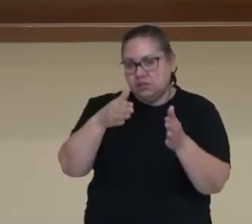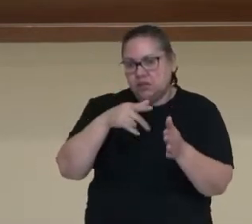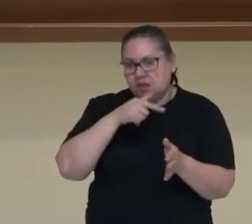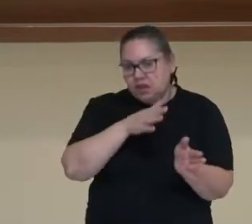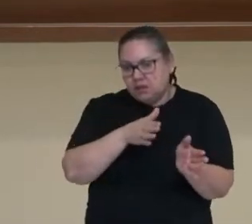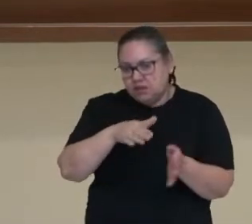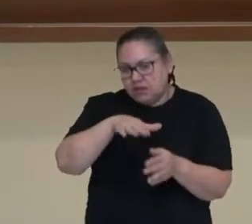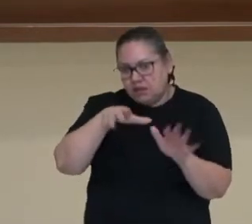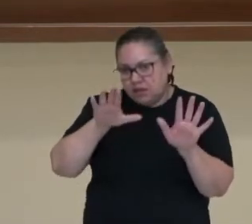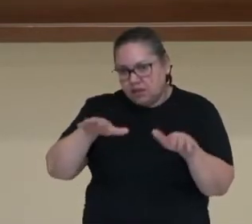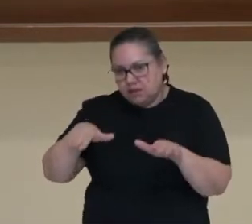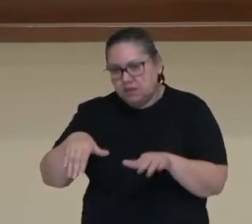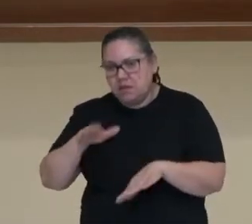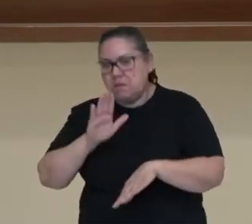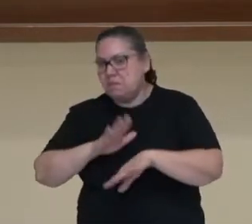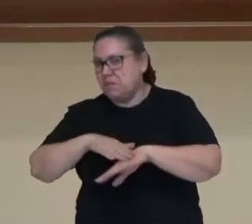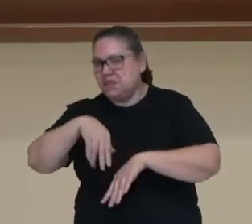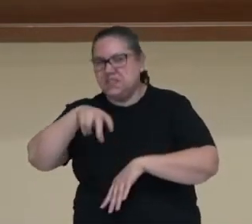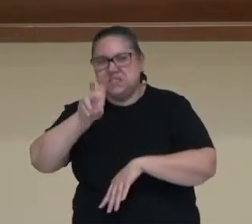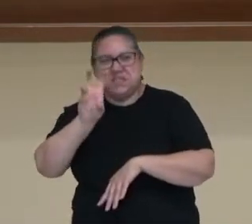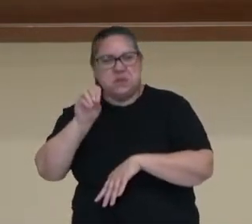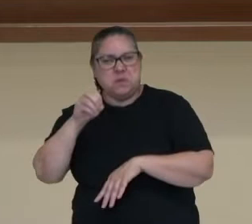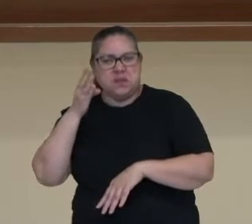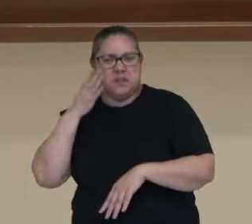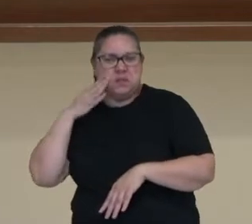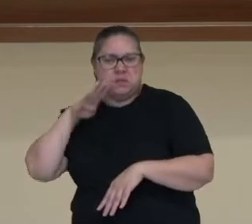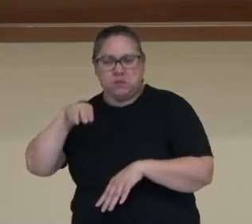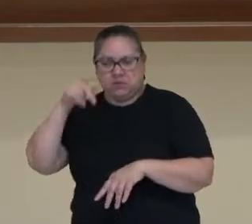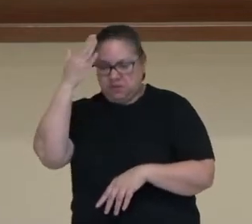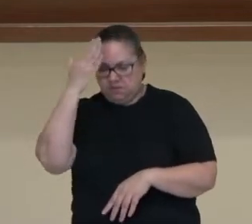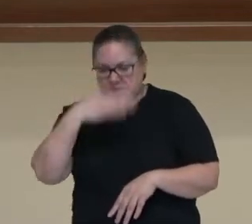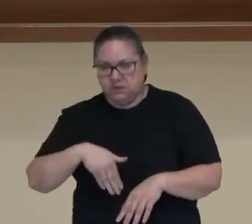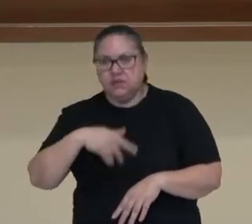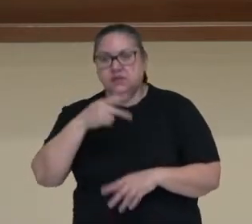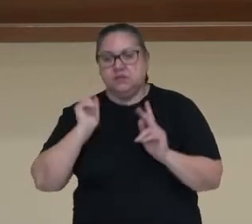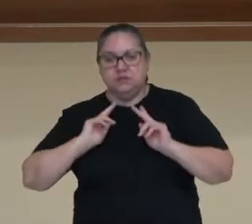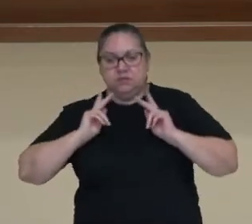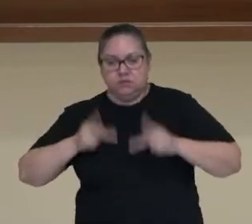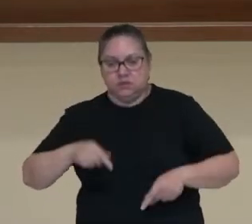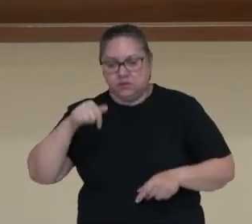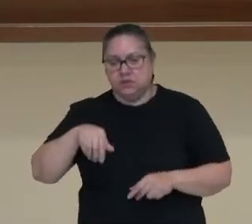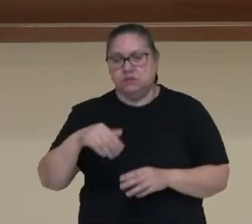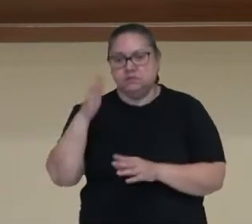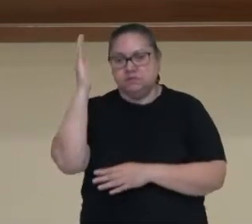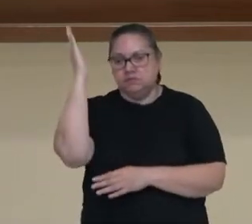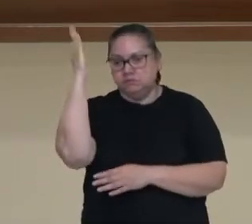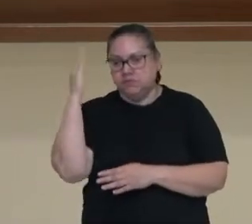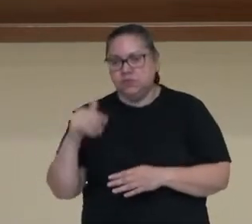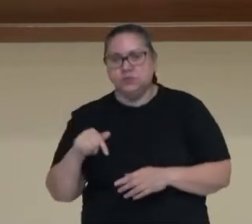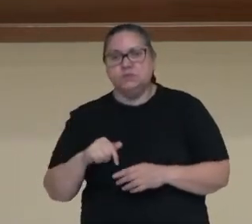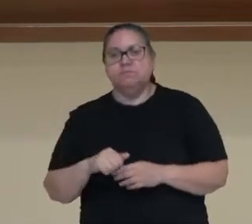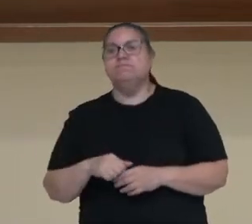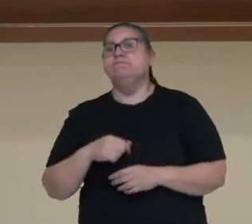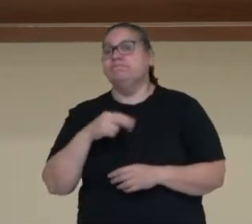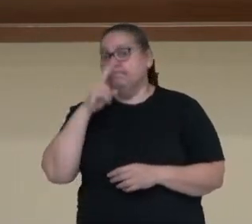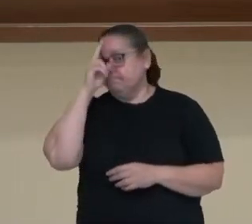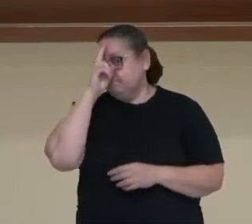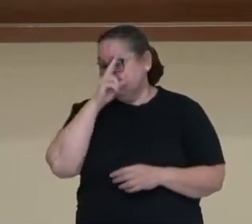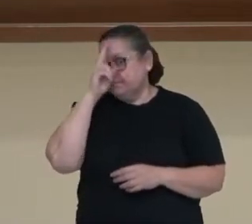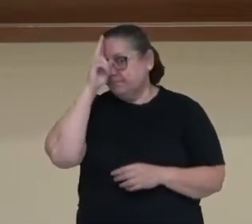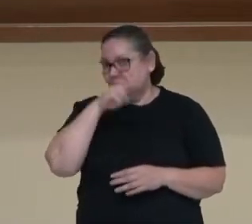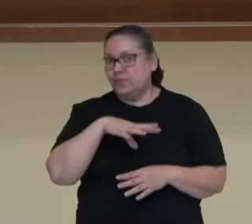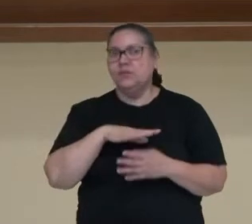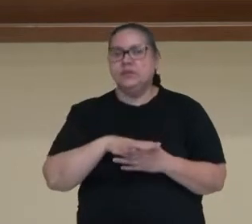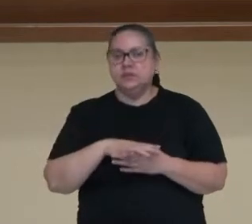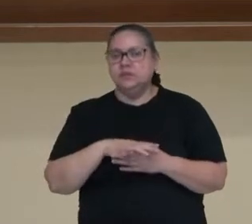de Guidon, dá mais de 50 mil anos aqui na presença humana no território brasileiro. Impressionante. Polêmica, história.